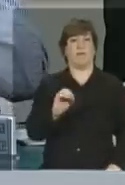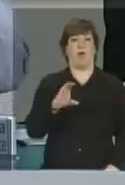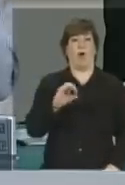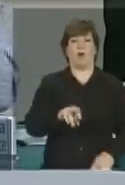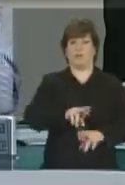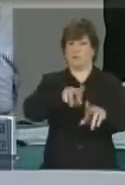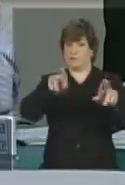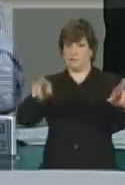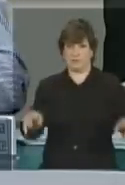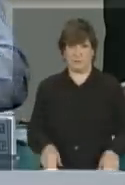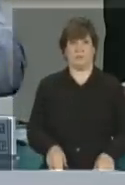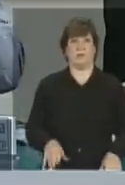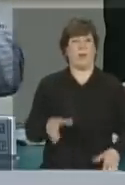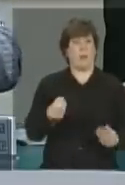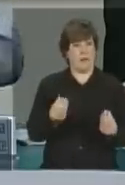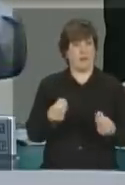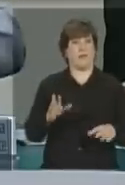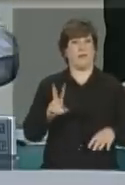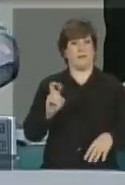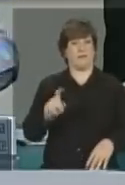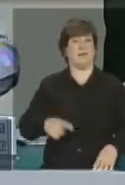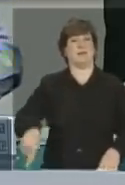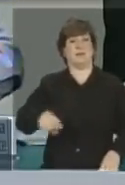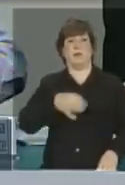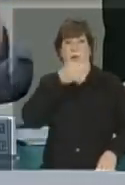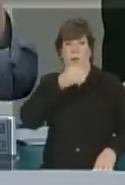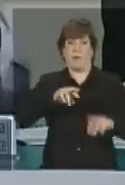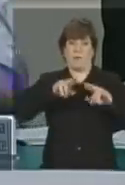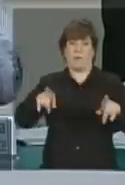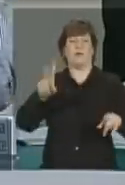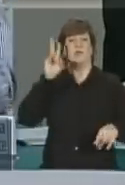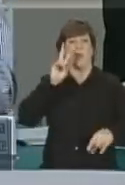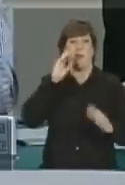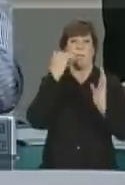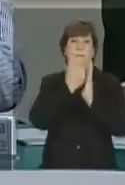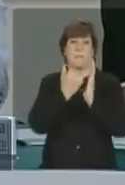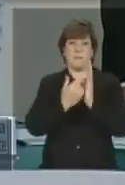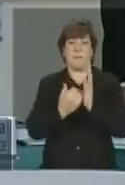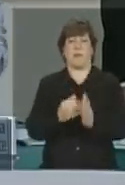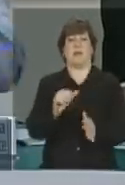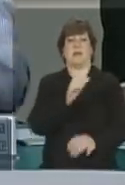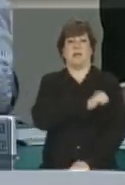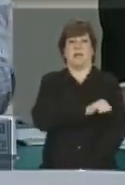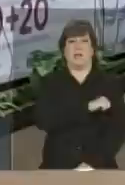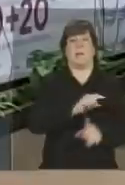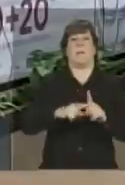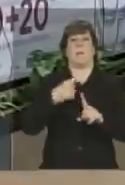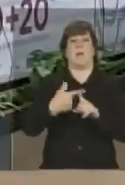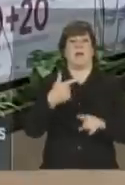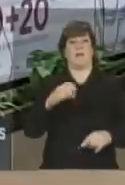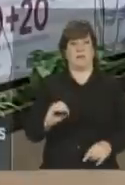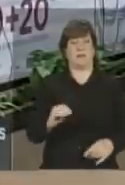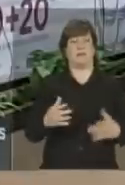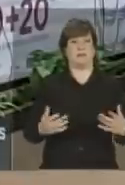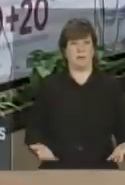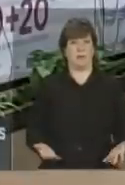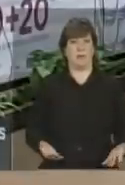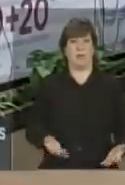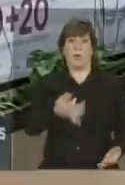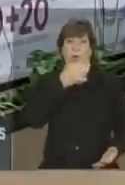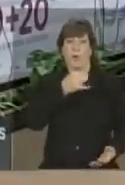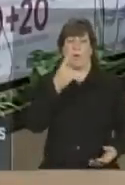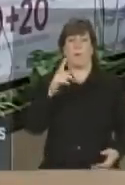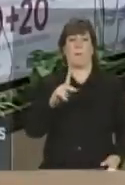distintos, muitos deles convergentes, em torno da pauta da Rio Mais 20. Nós estamos fazendo um esforço de haver uma proposição de uma